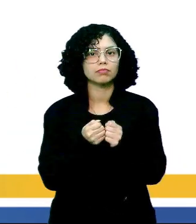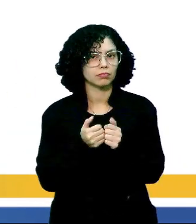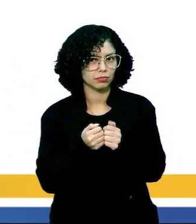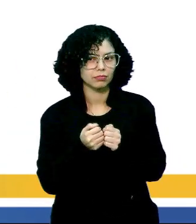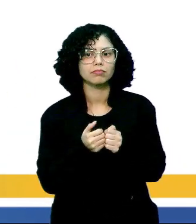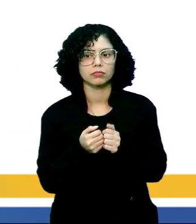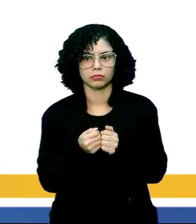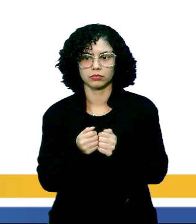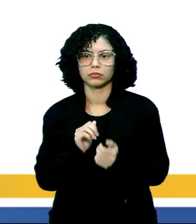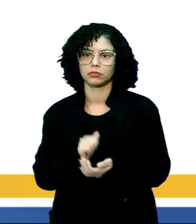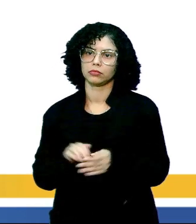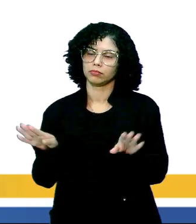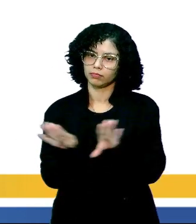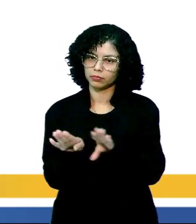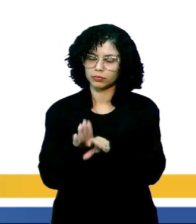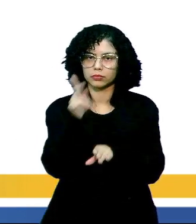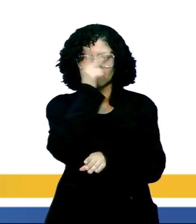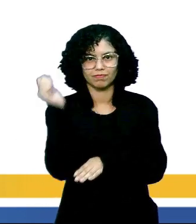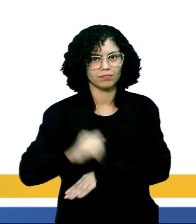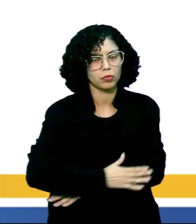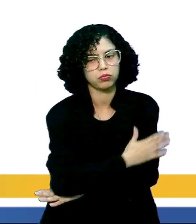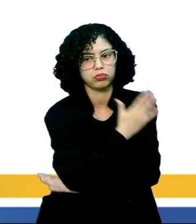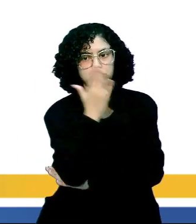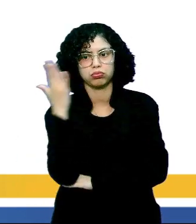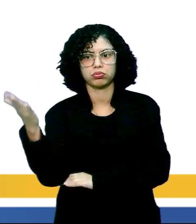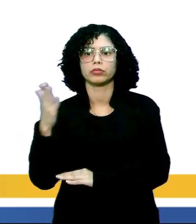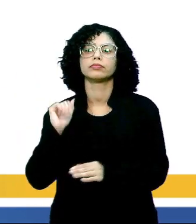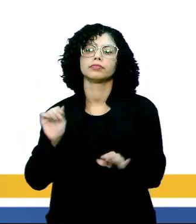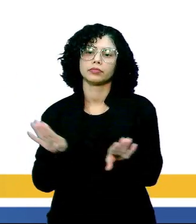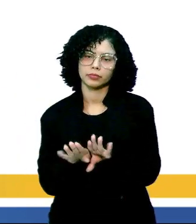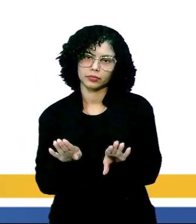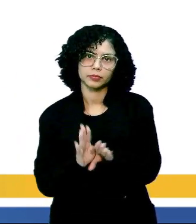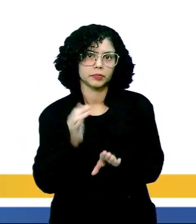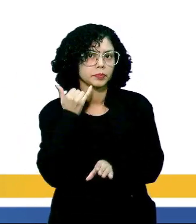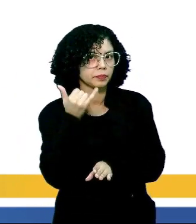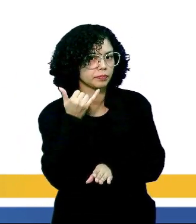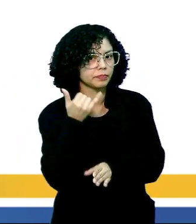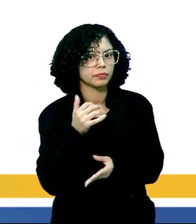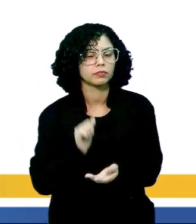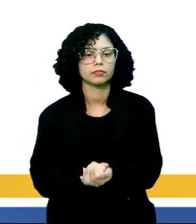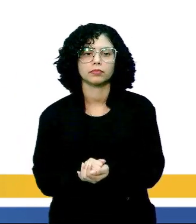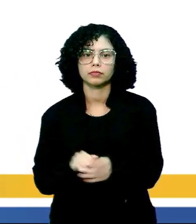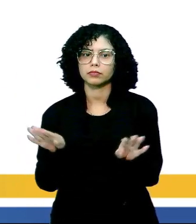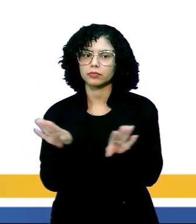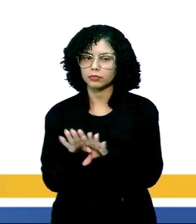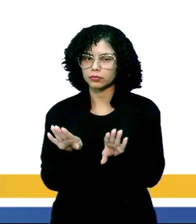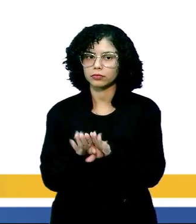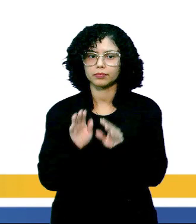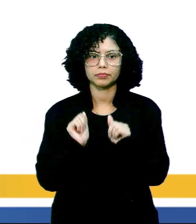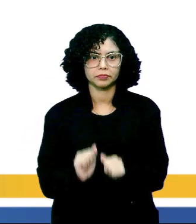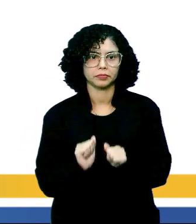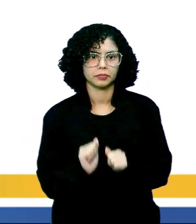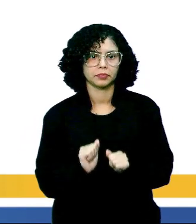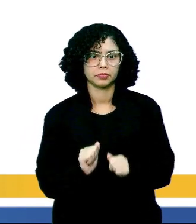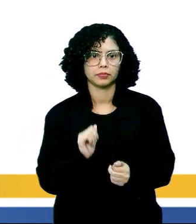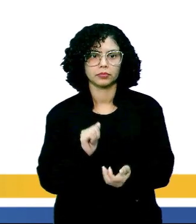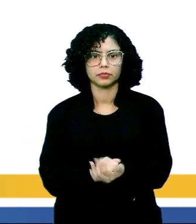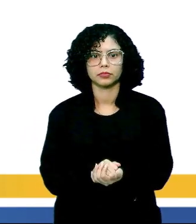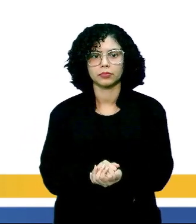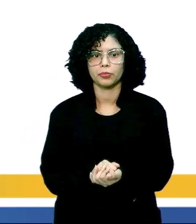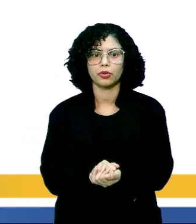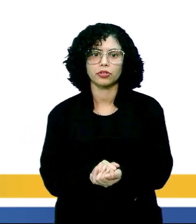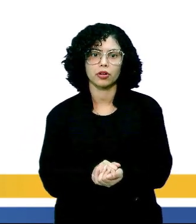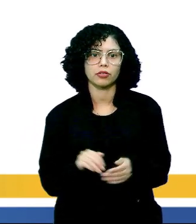jogos. As pessoas também passam muito tempo jogando no telefone, então ele também pode ser um addictive